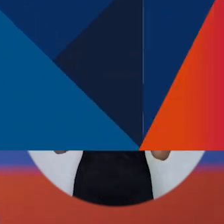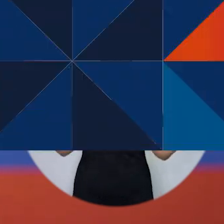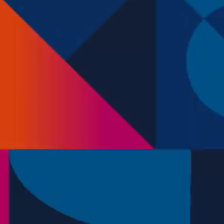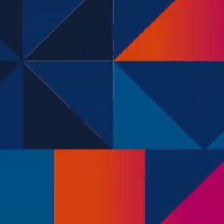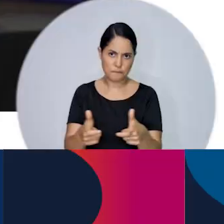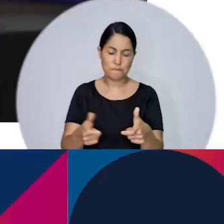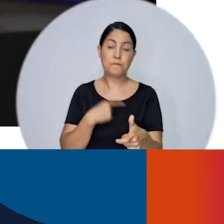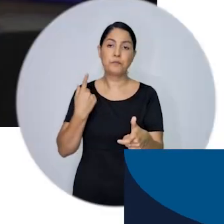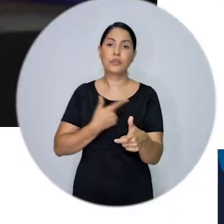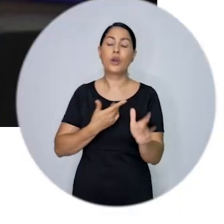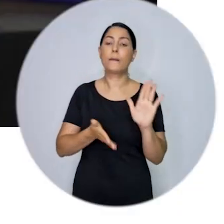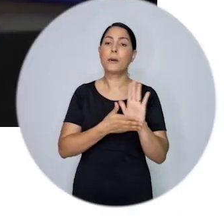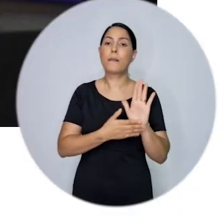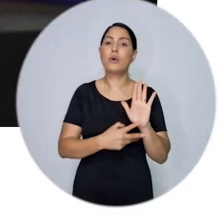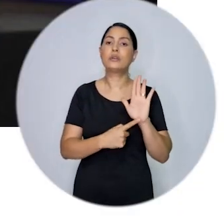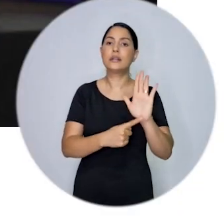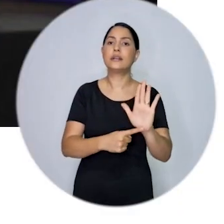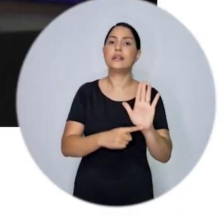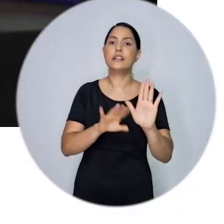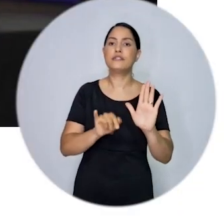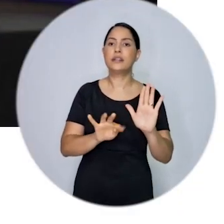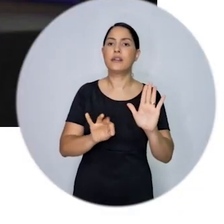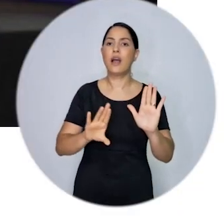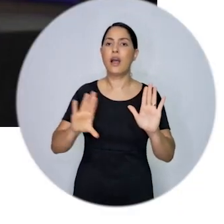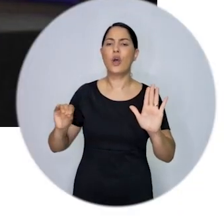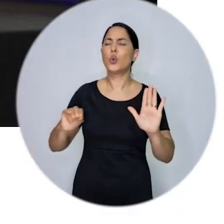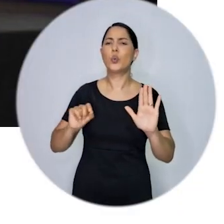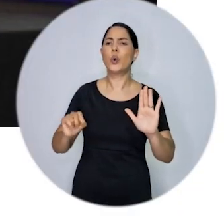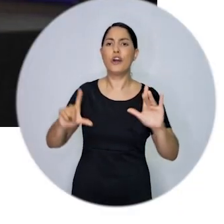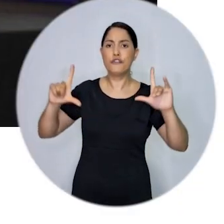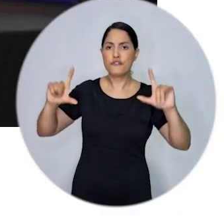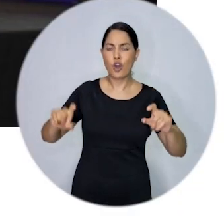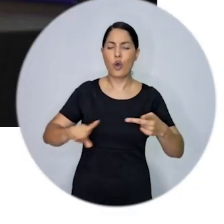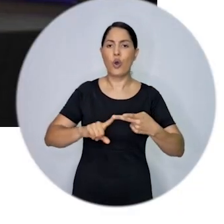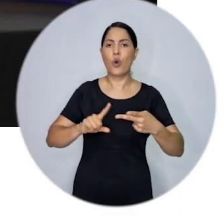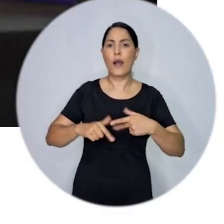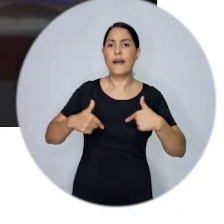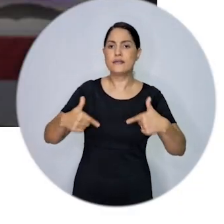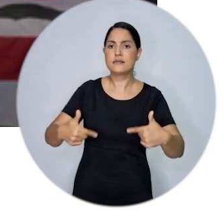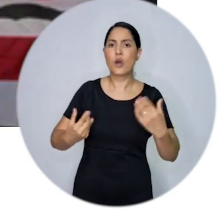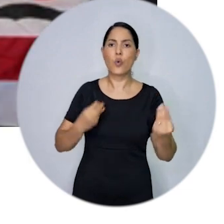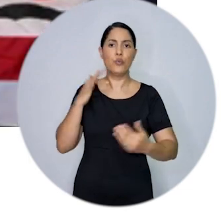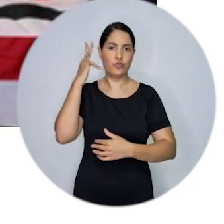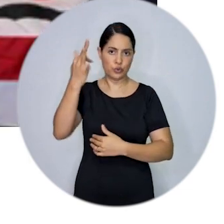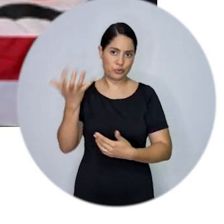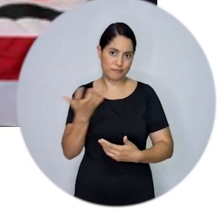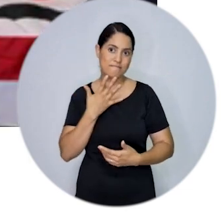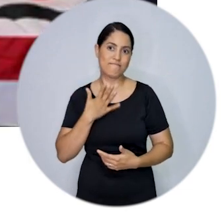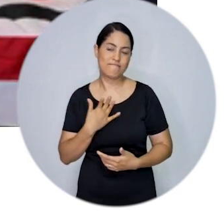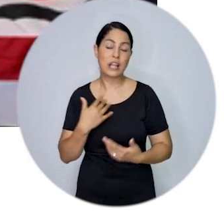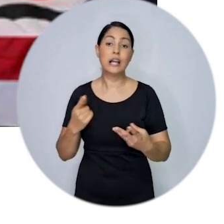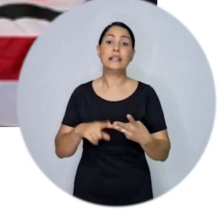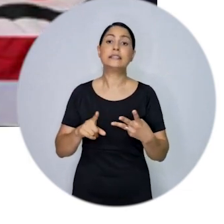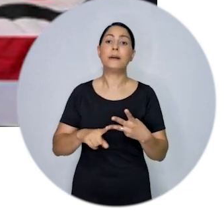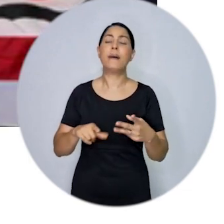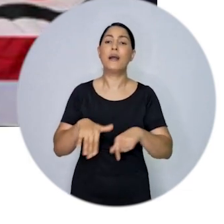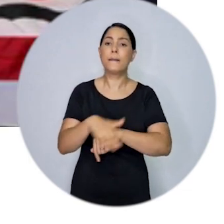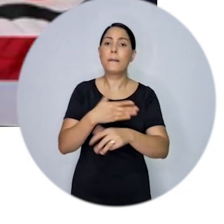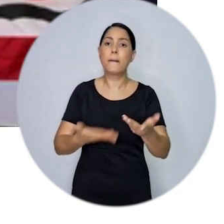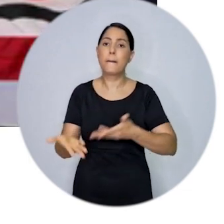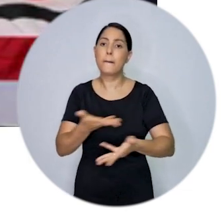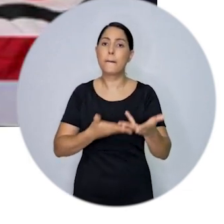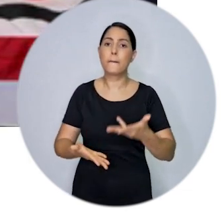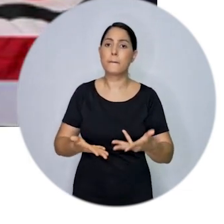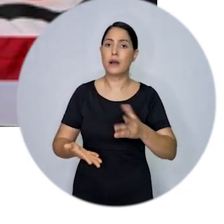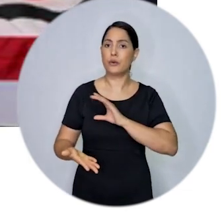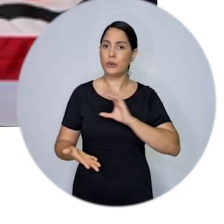da interiorização, apresentando inventário de fotos, de ações, de planos ainda para o futuro. Tivemos uma roda de conversa